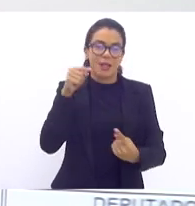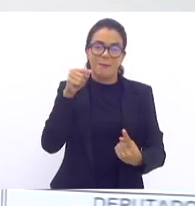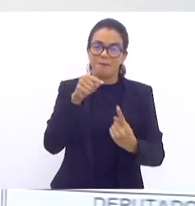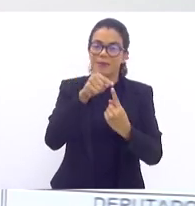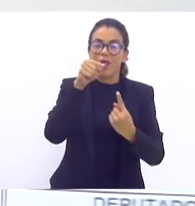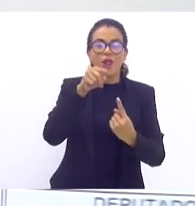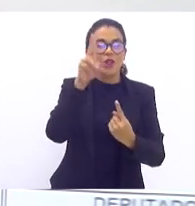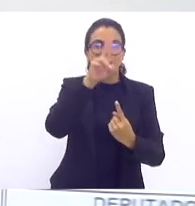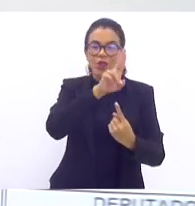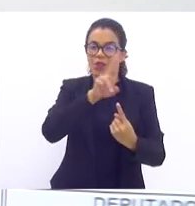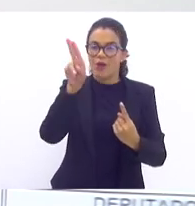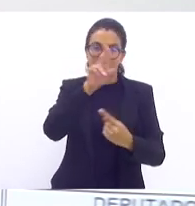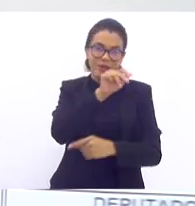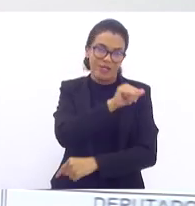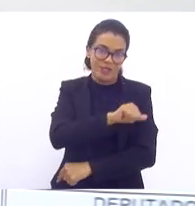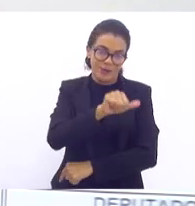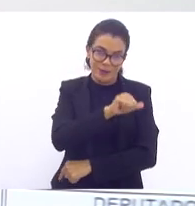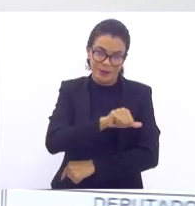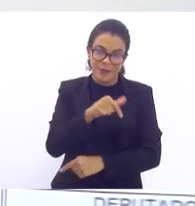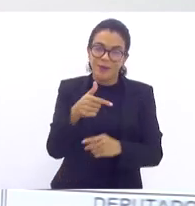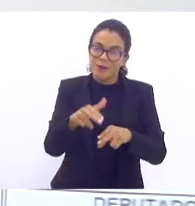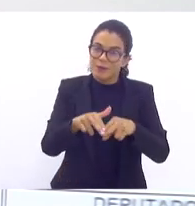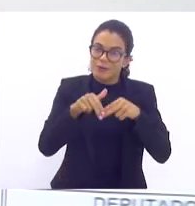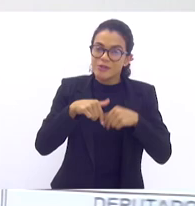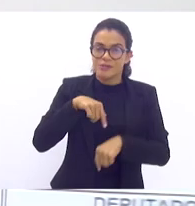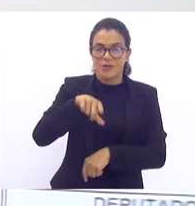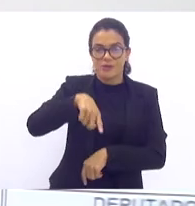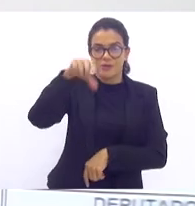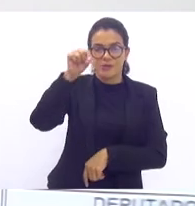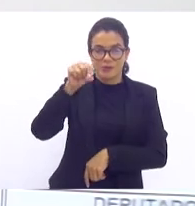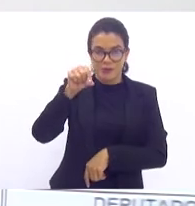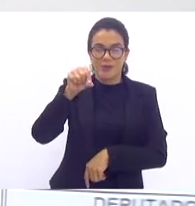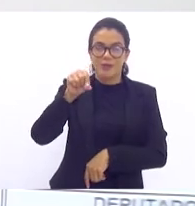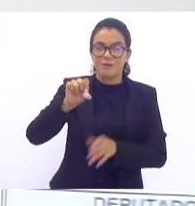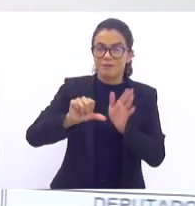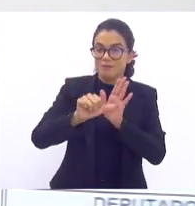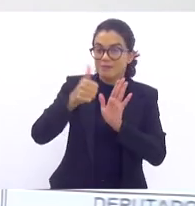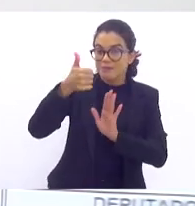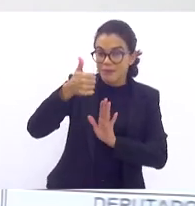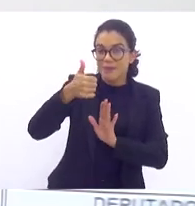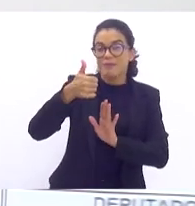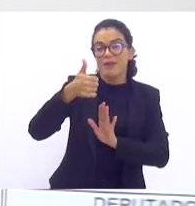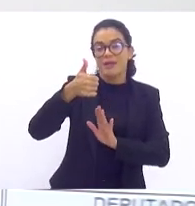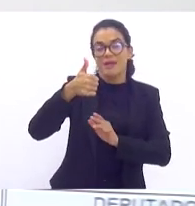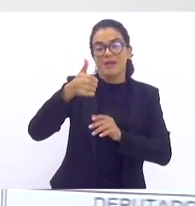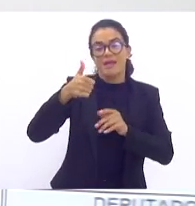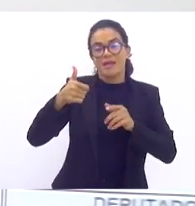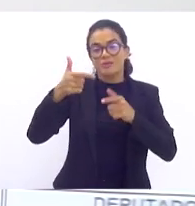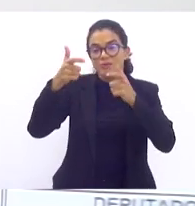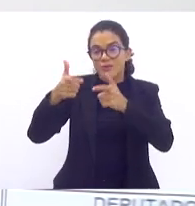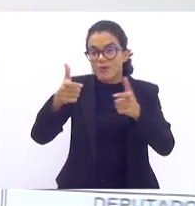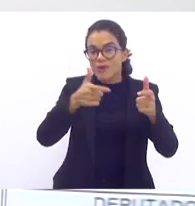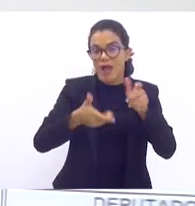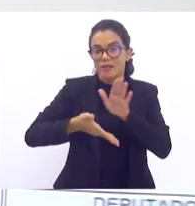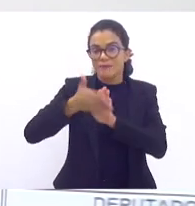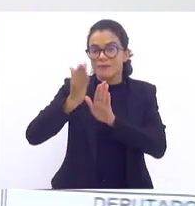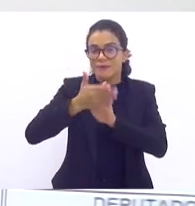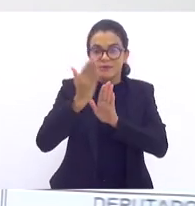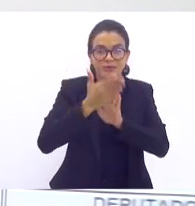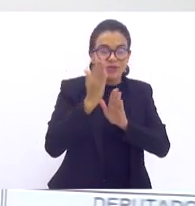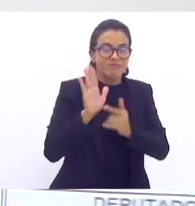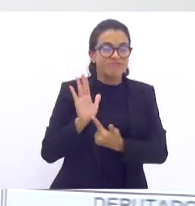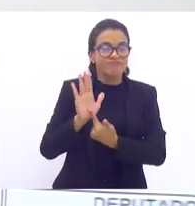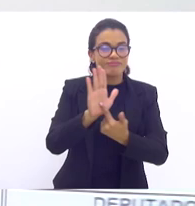e é por isso que eu inclusive escolhi o Rio de Janeiro para ser uma das primeiras audiências públicas que a gente ia fazer